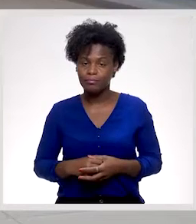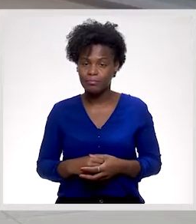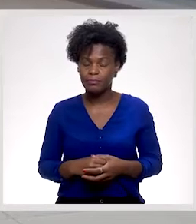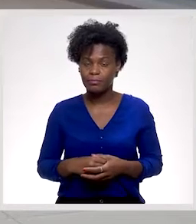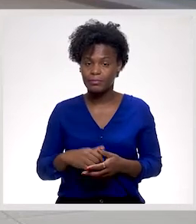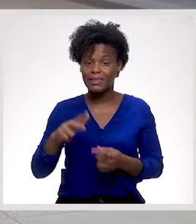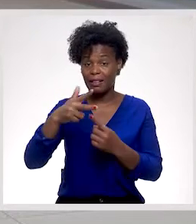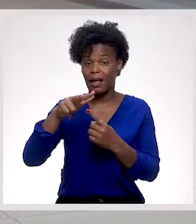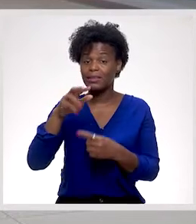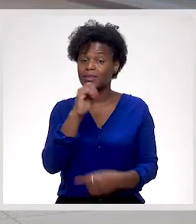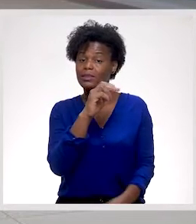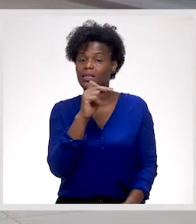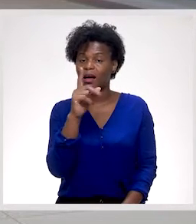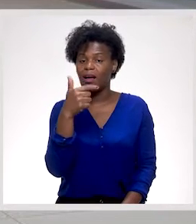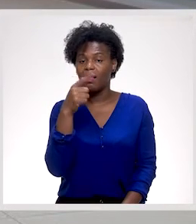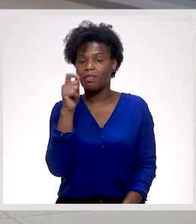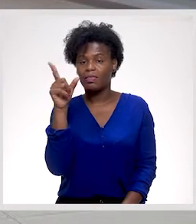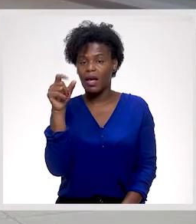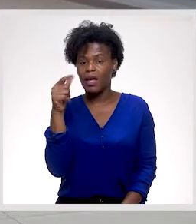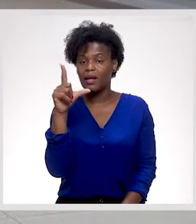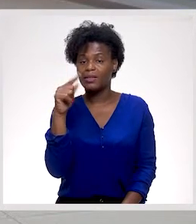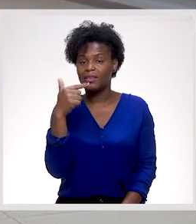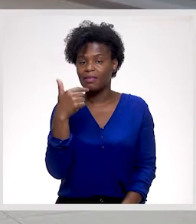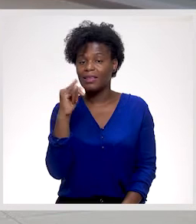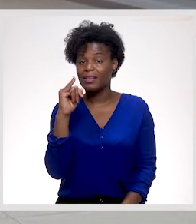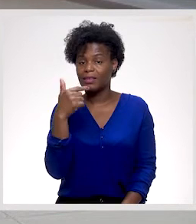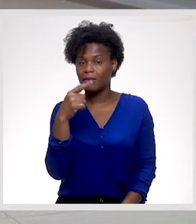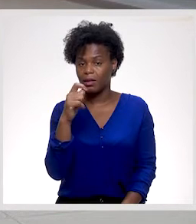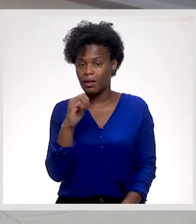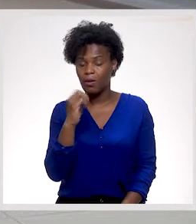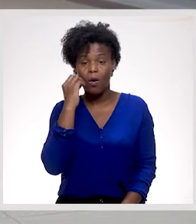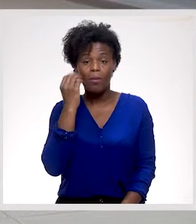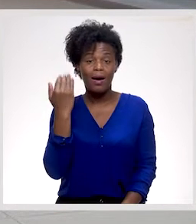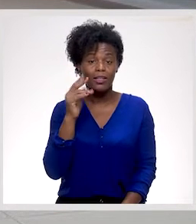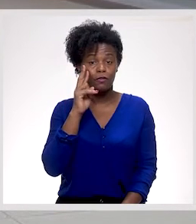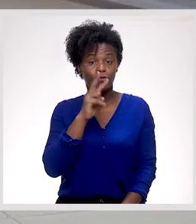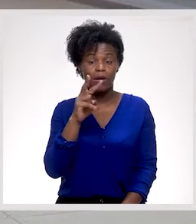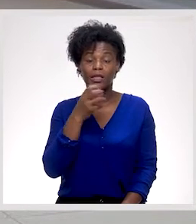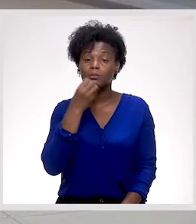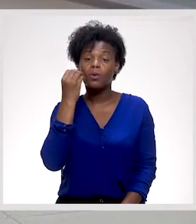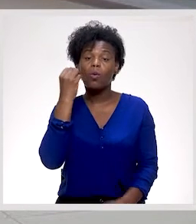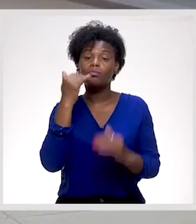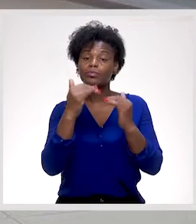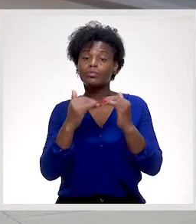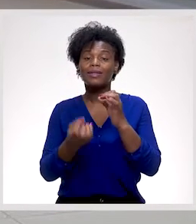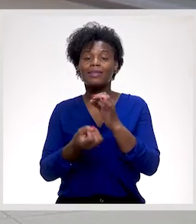Conforme já tínhamos visto antes, essa classificação surgiu a partir do ano